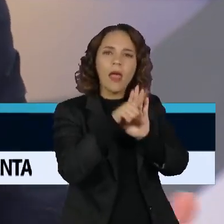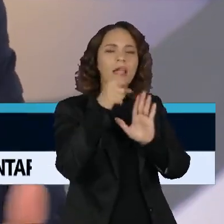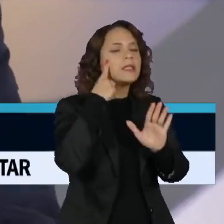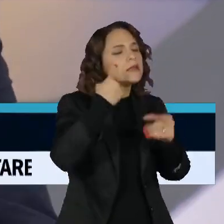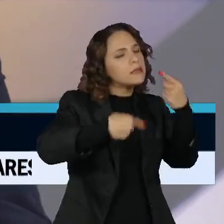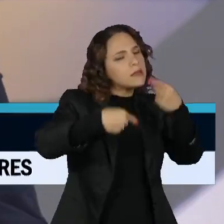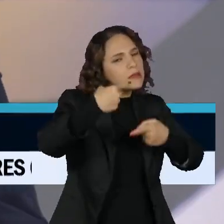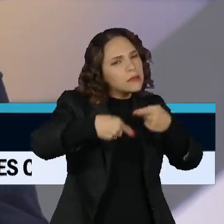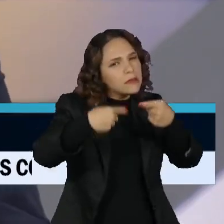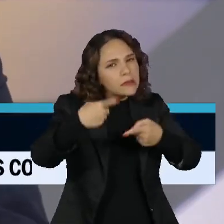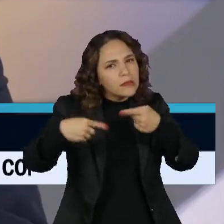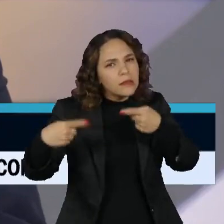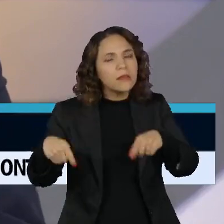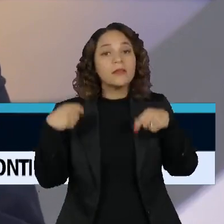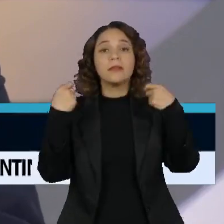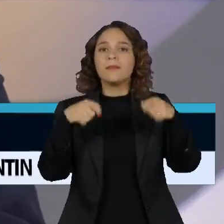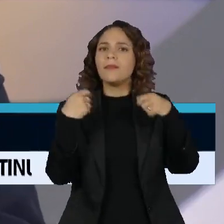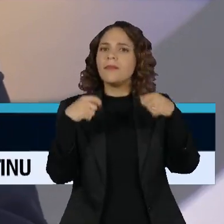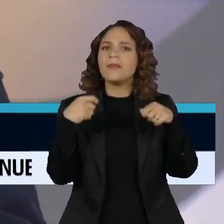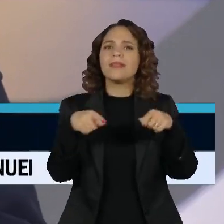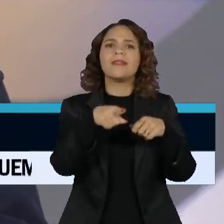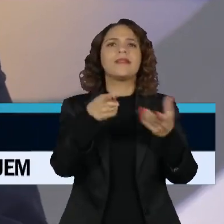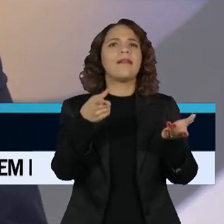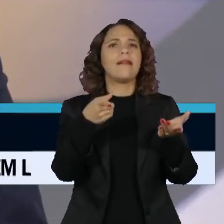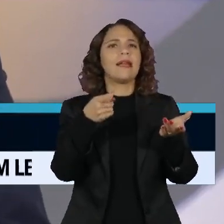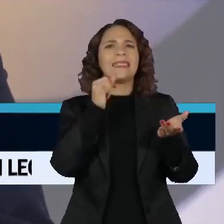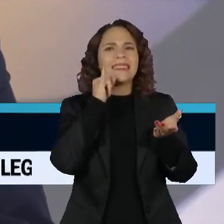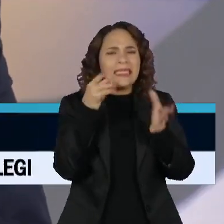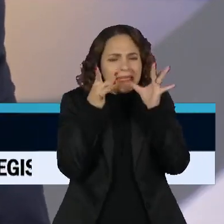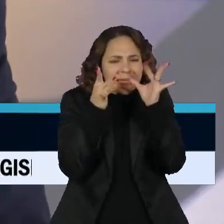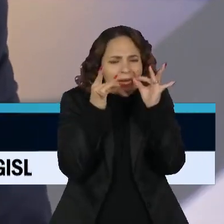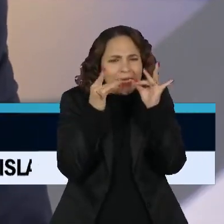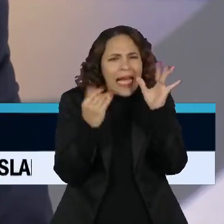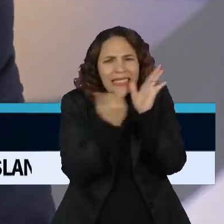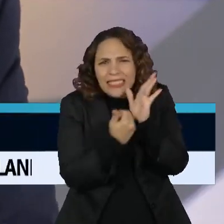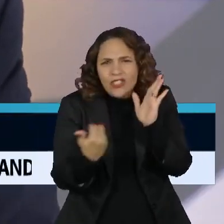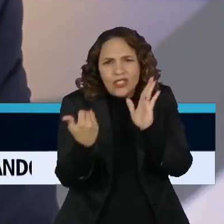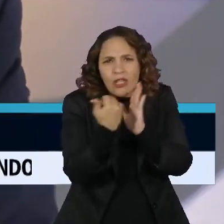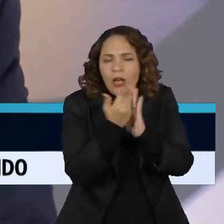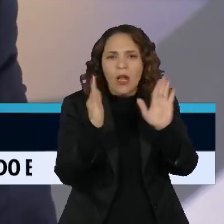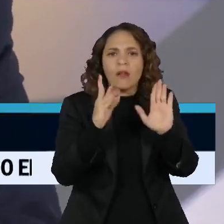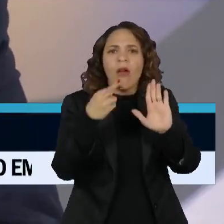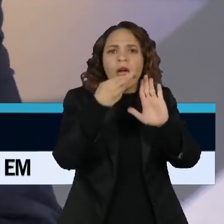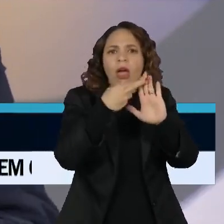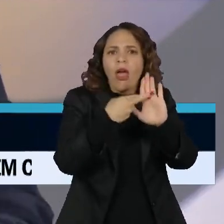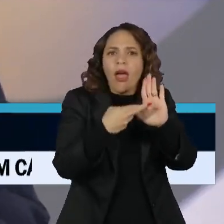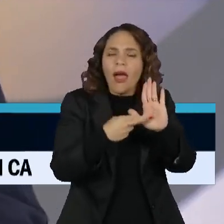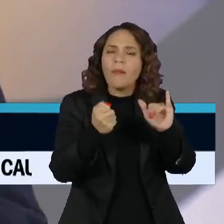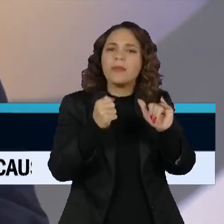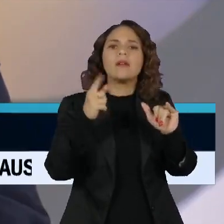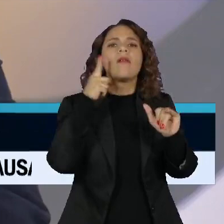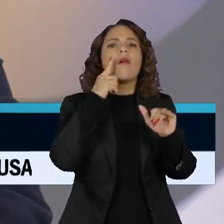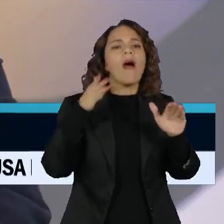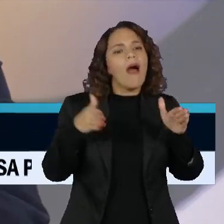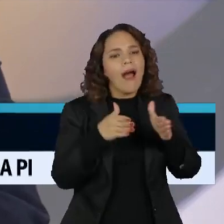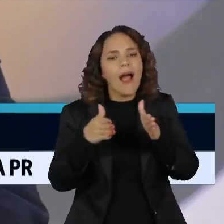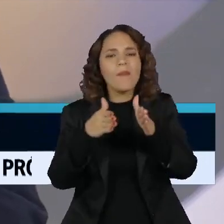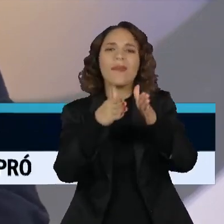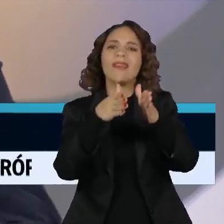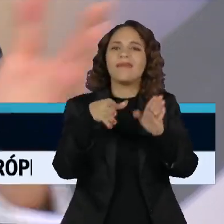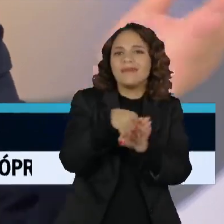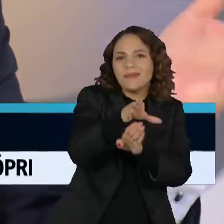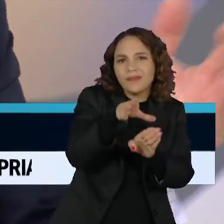discutido, tem que ter o mínimo possível, sem ter demais excessos de regulamentação. Tem que ser uma diretriz.